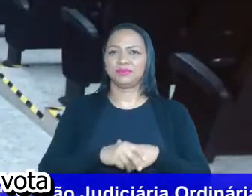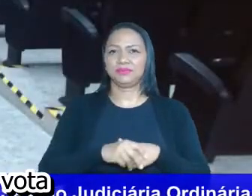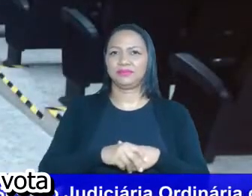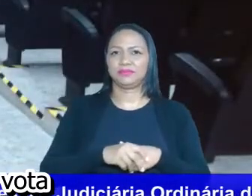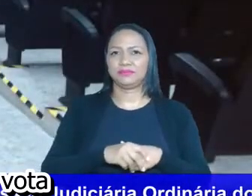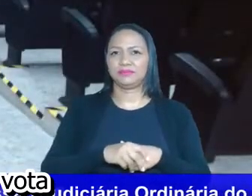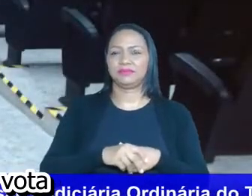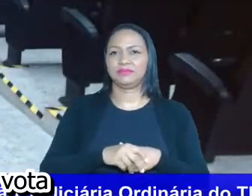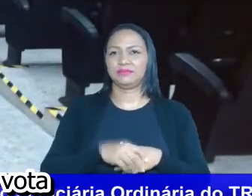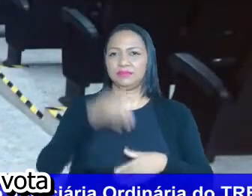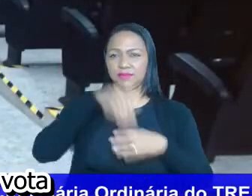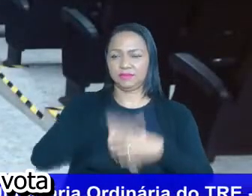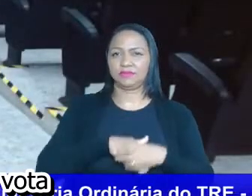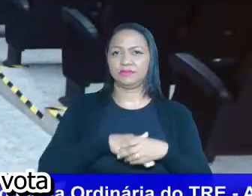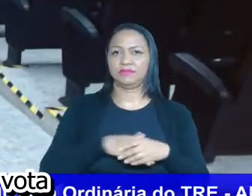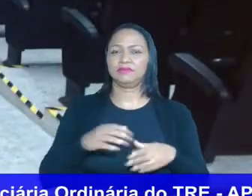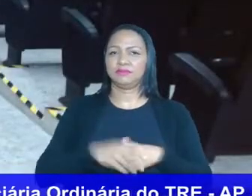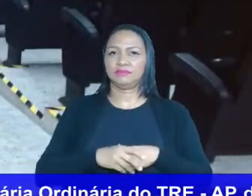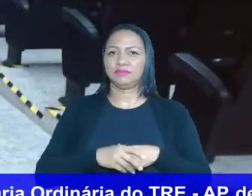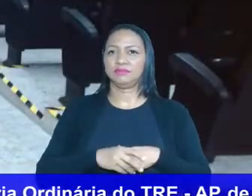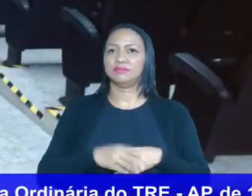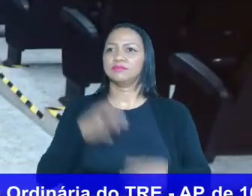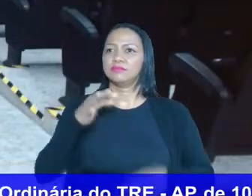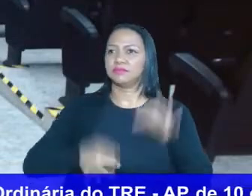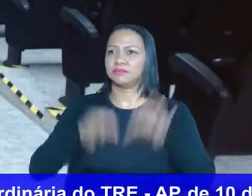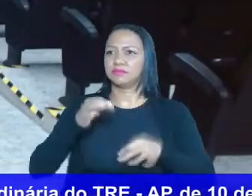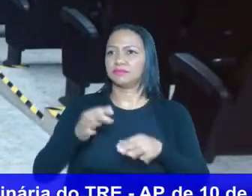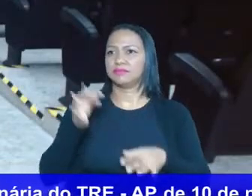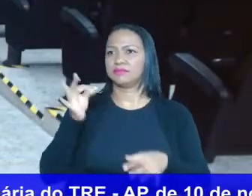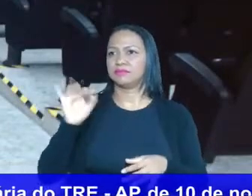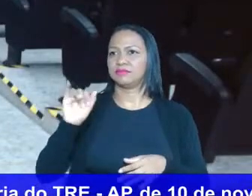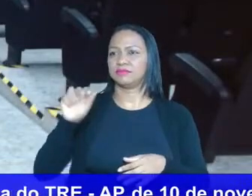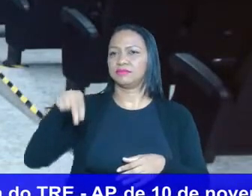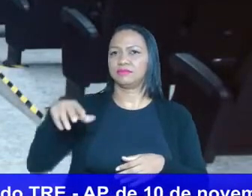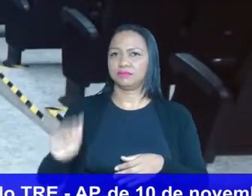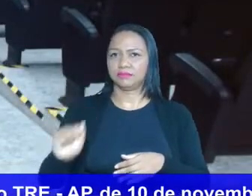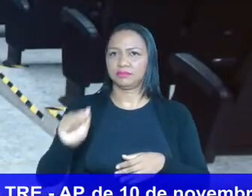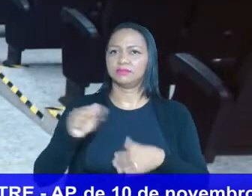financeiro de 2022. É meu voto. Eu voto com o voto a juíza Tina Souza.